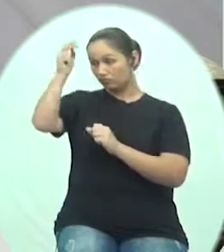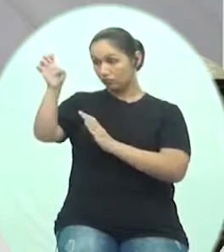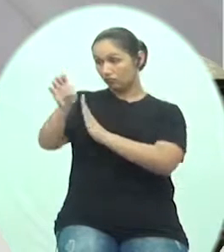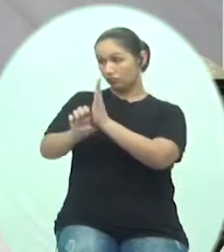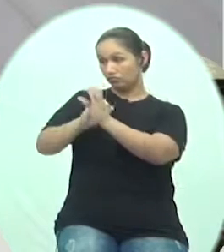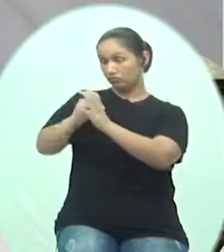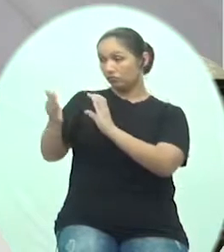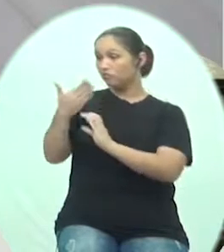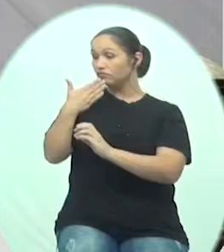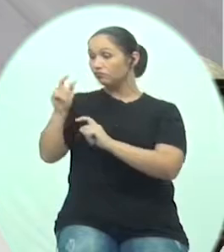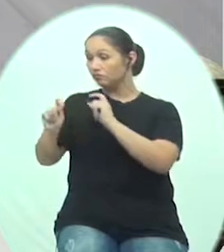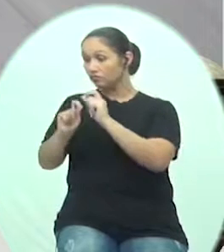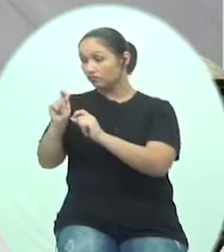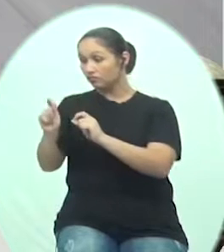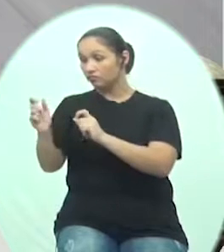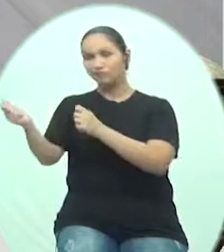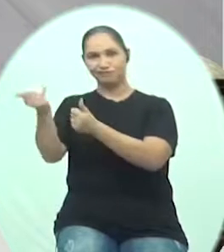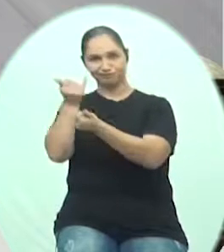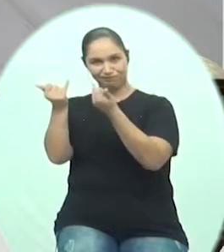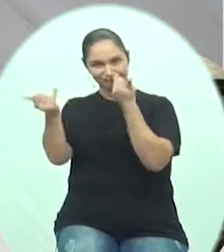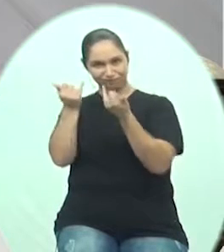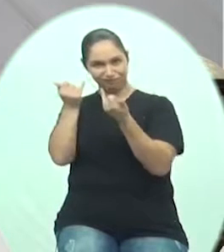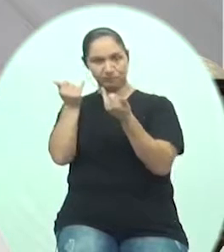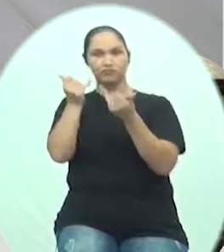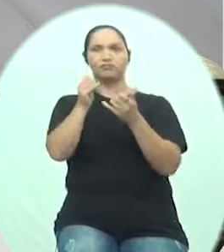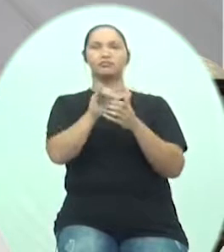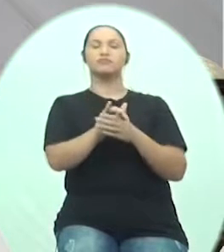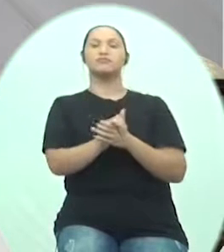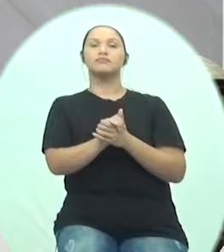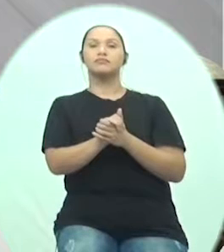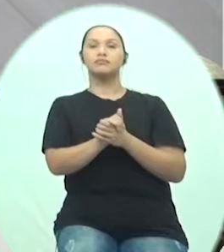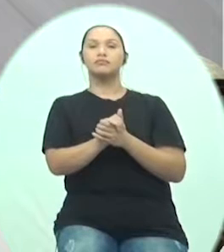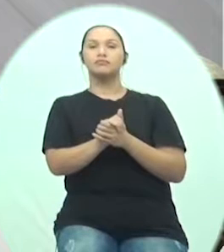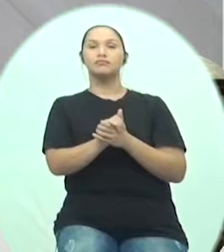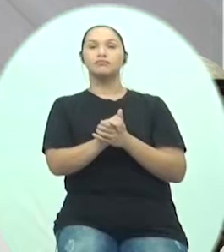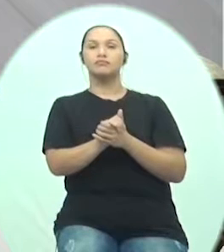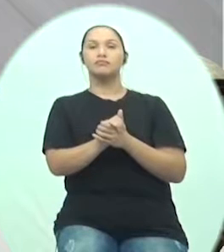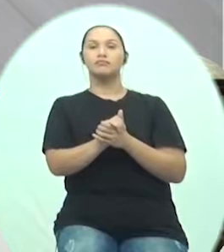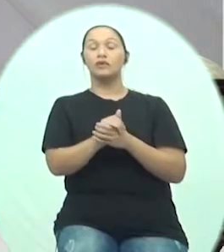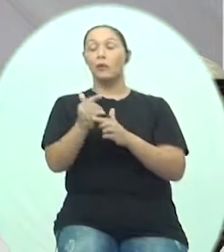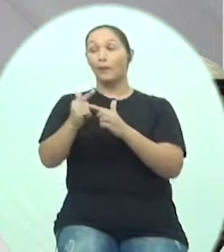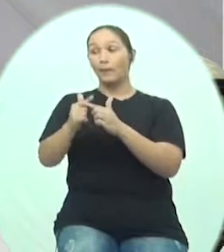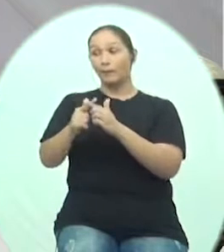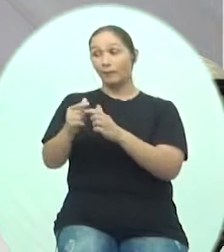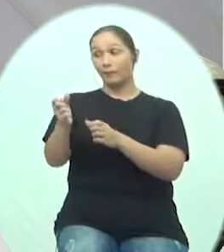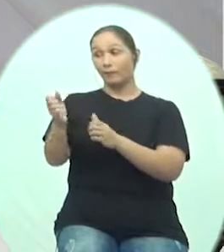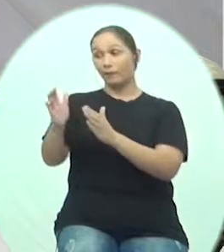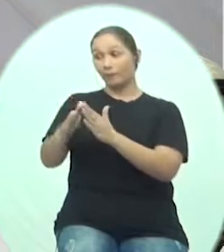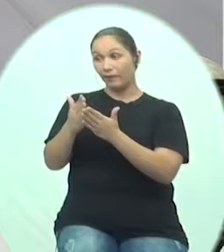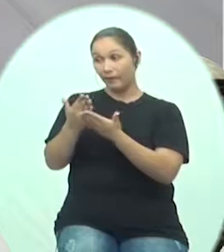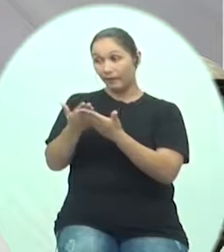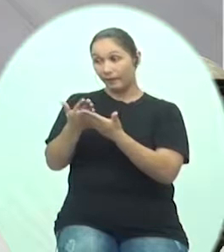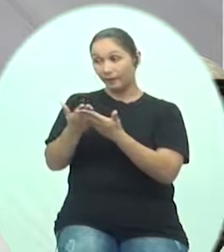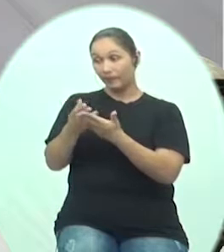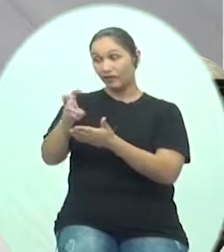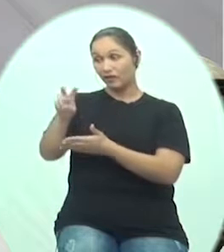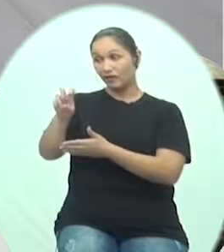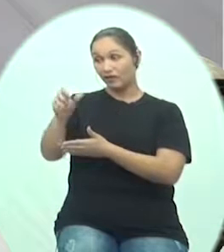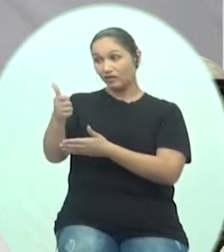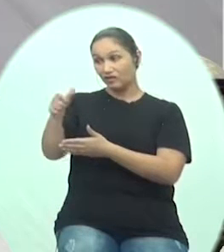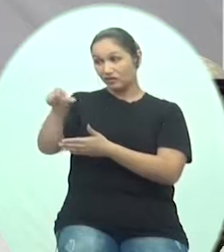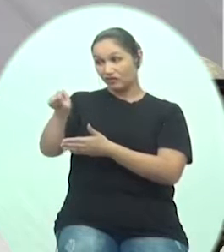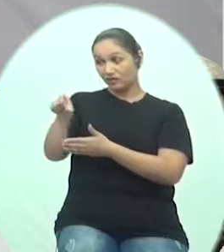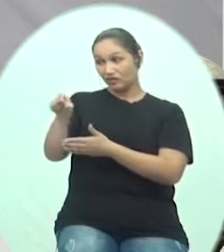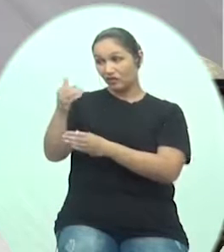Municipal solicitando as seguintes informações relativa à resposta do requerimento 59